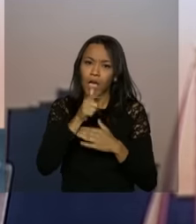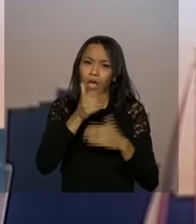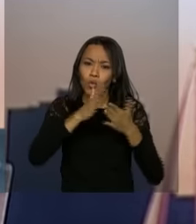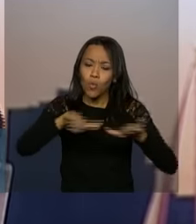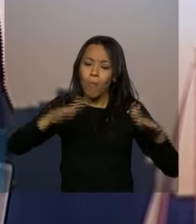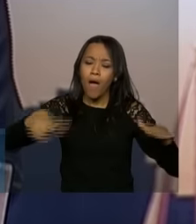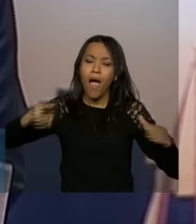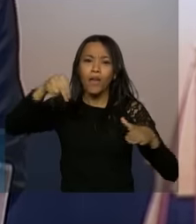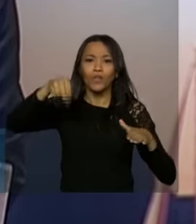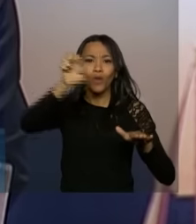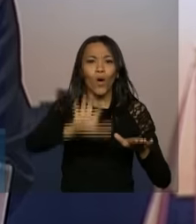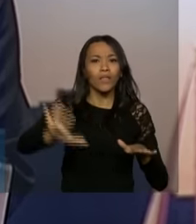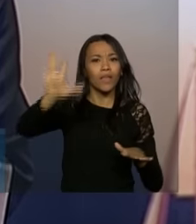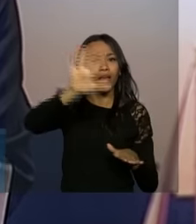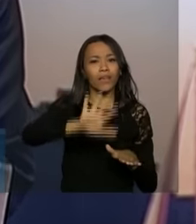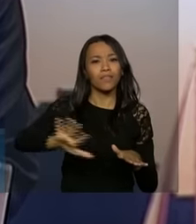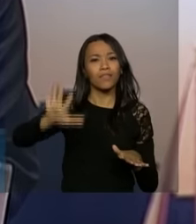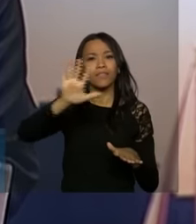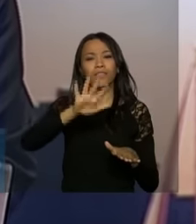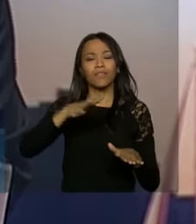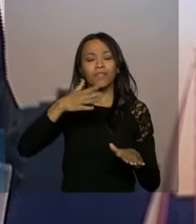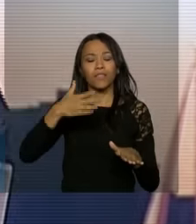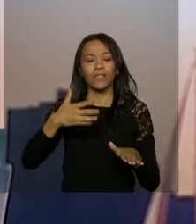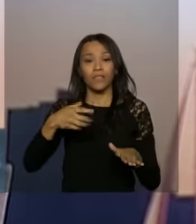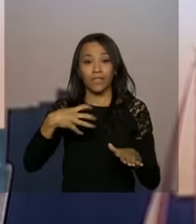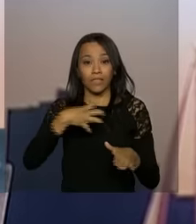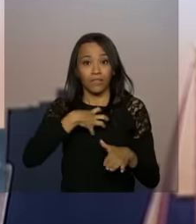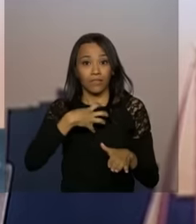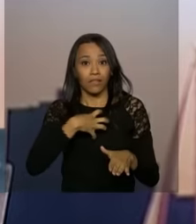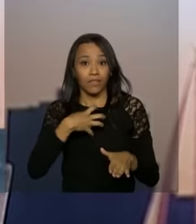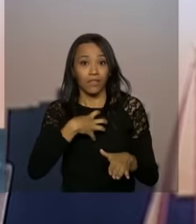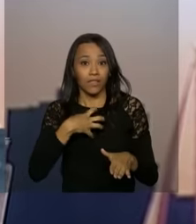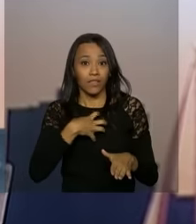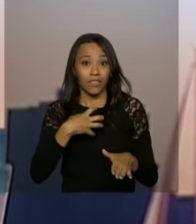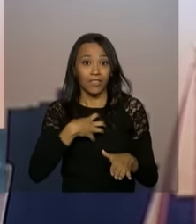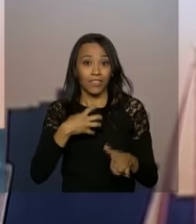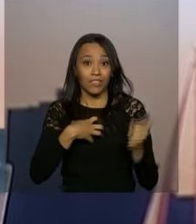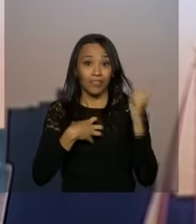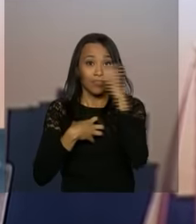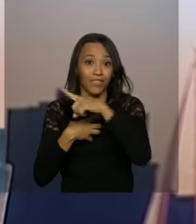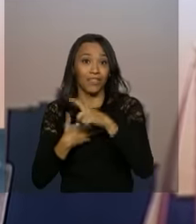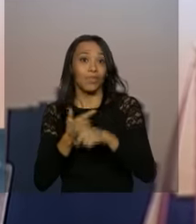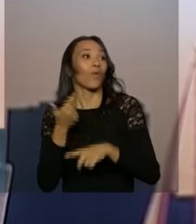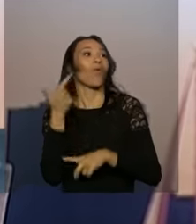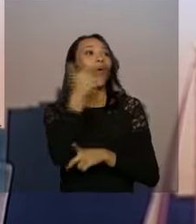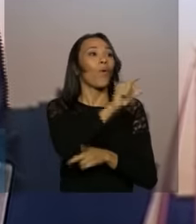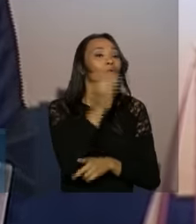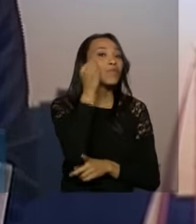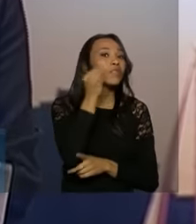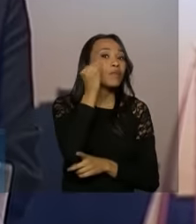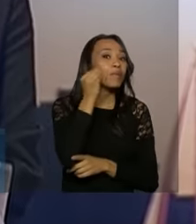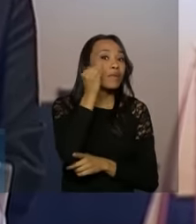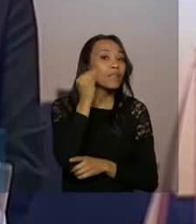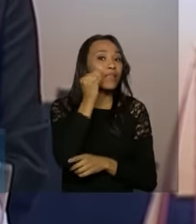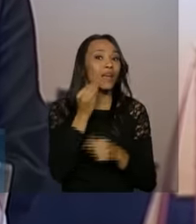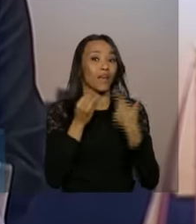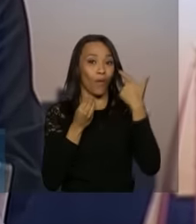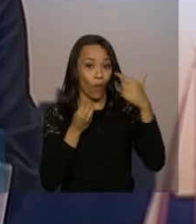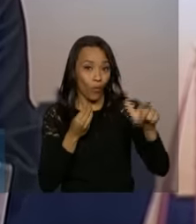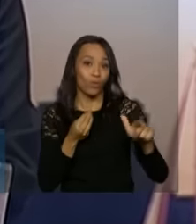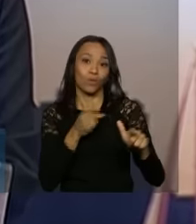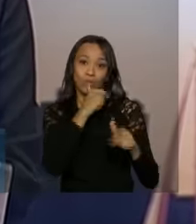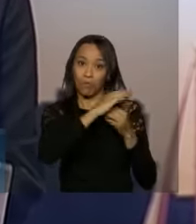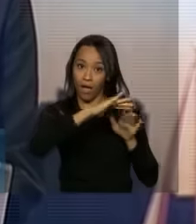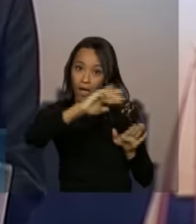mar no Nordeste, você fica com problemas para entrar em outros mares, não digo quais,